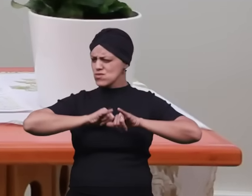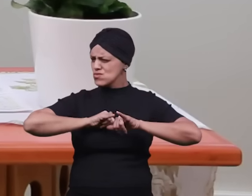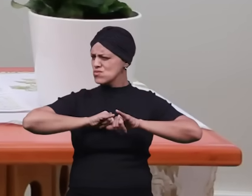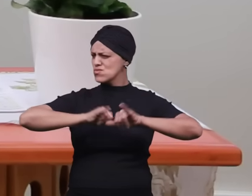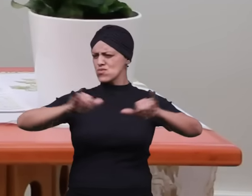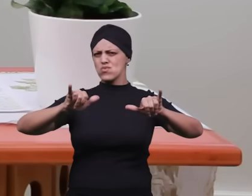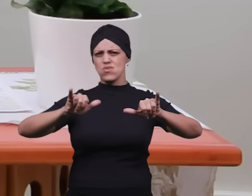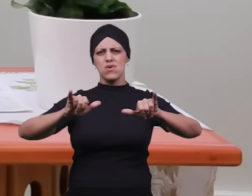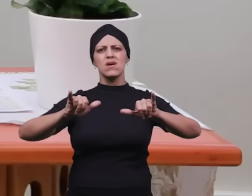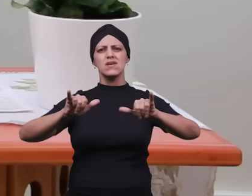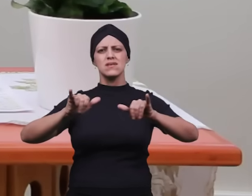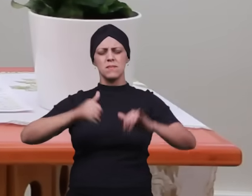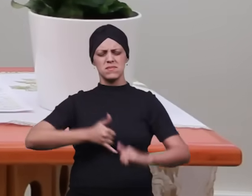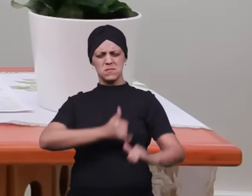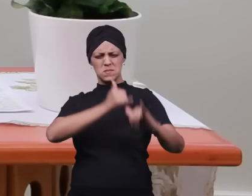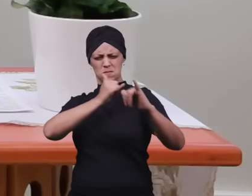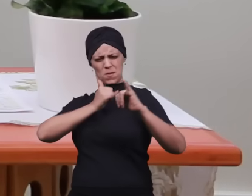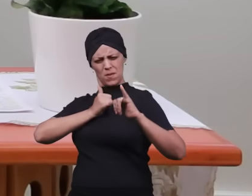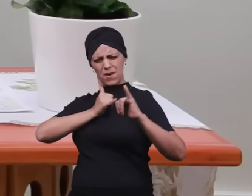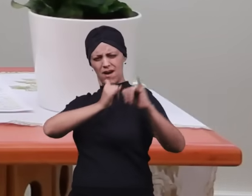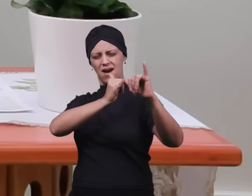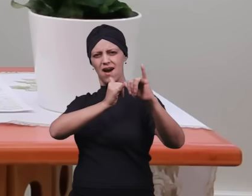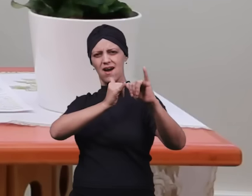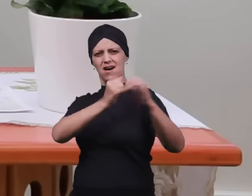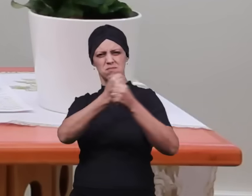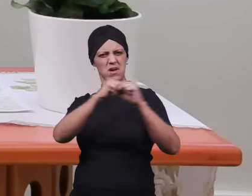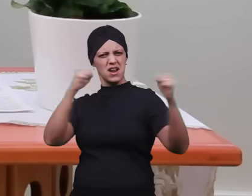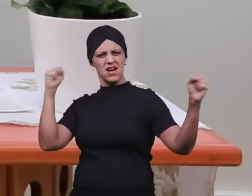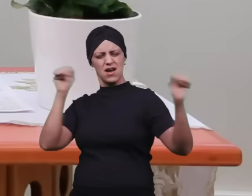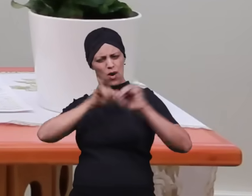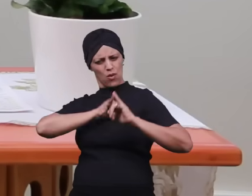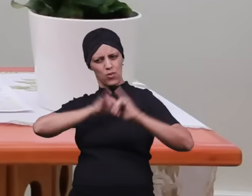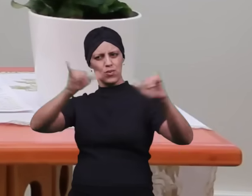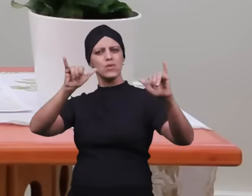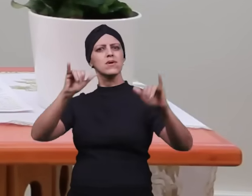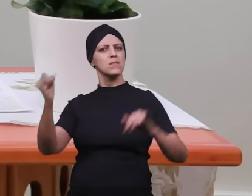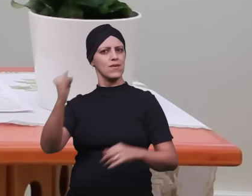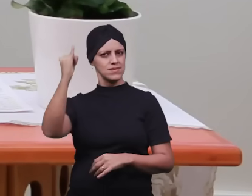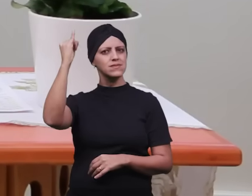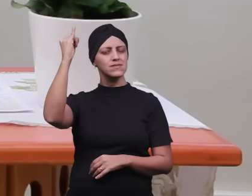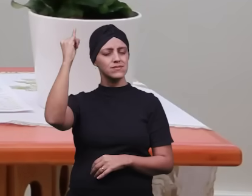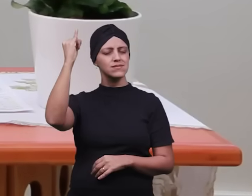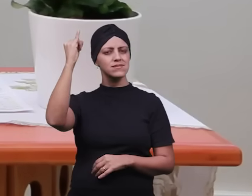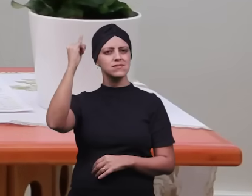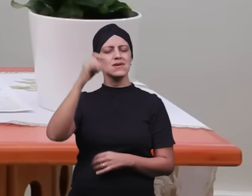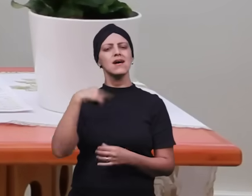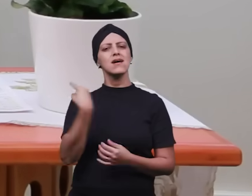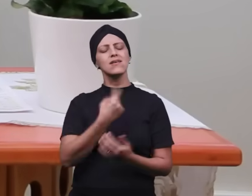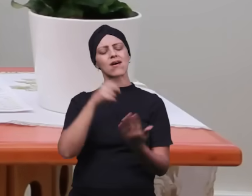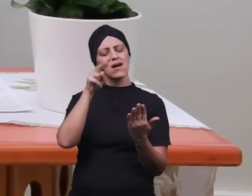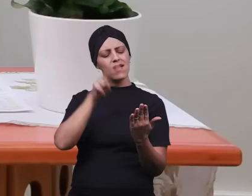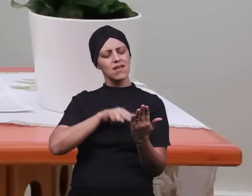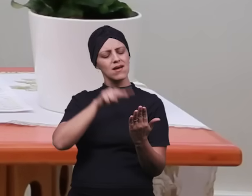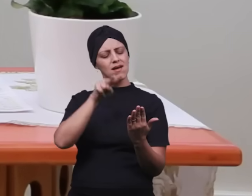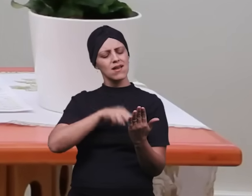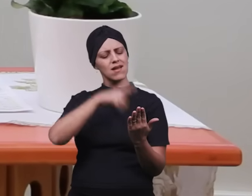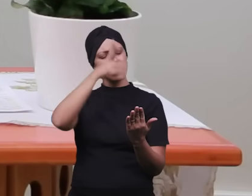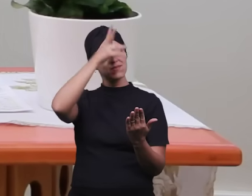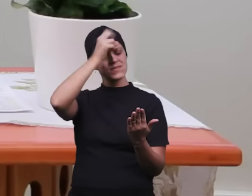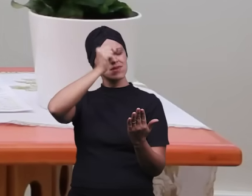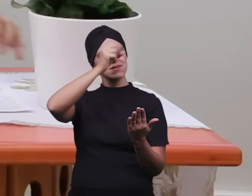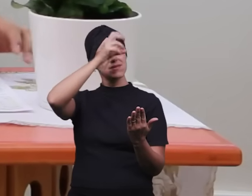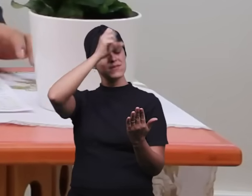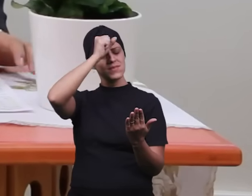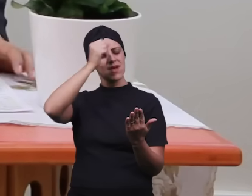anúncio, uma grande trombeta. E quando nós vamos lendo a palavra de Deus, à medida que você vai aprendendo a